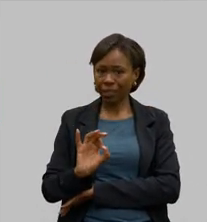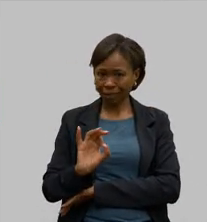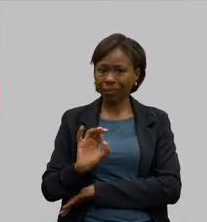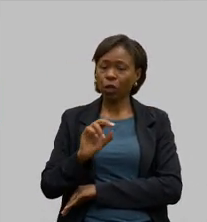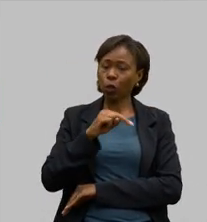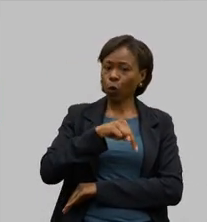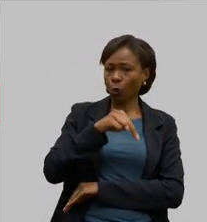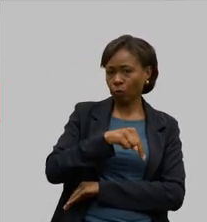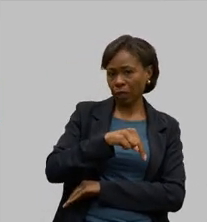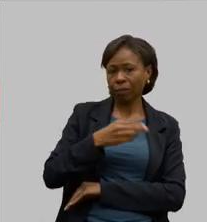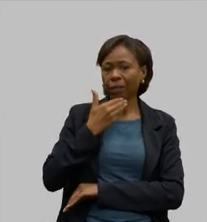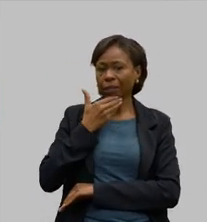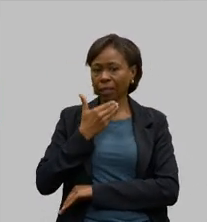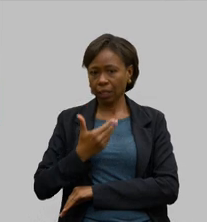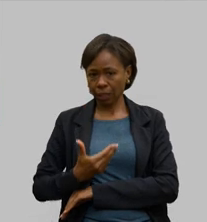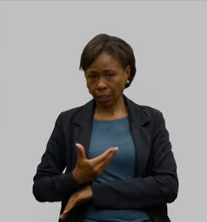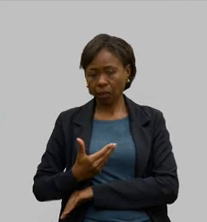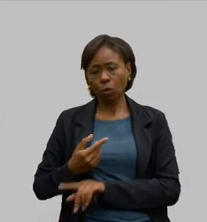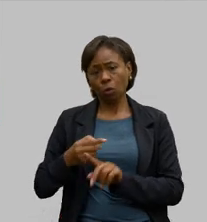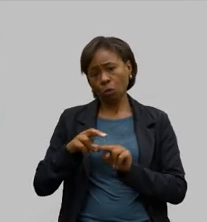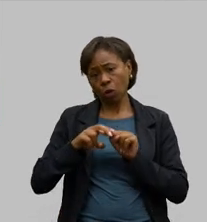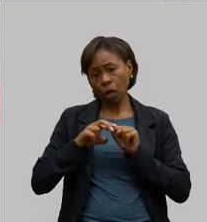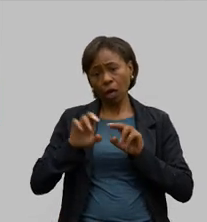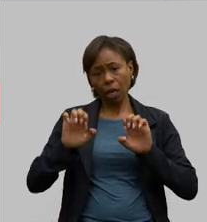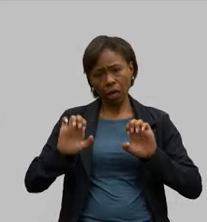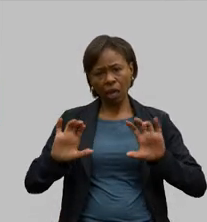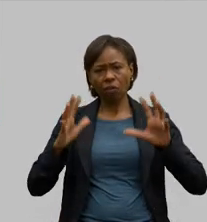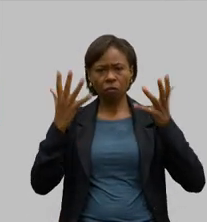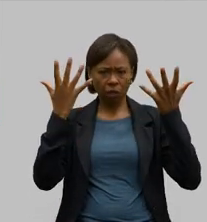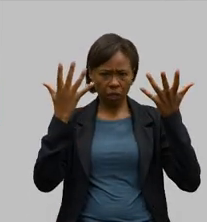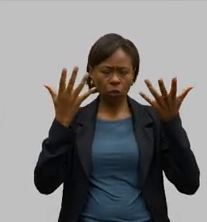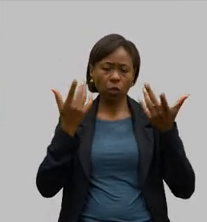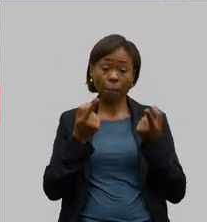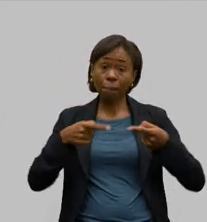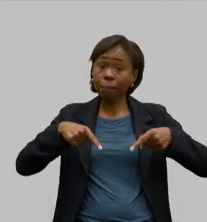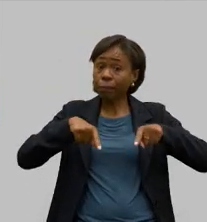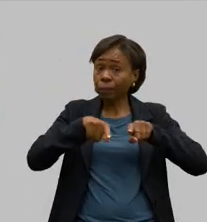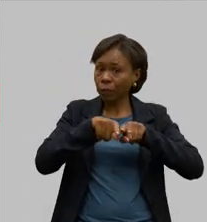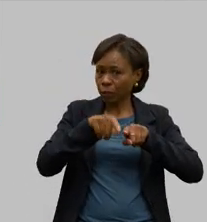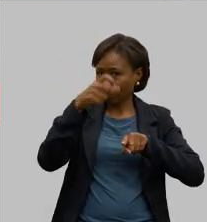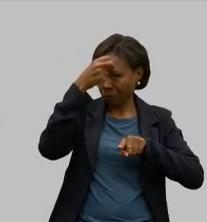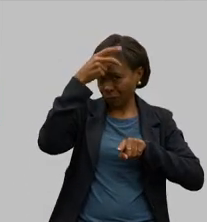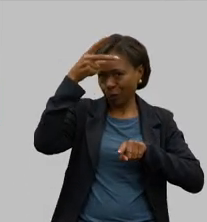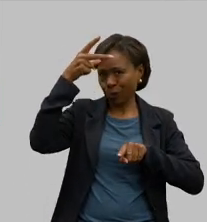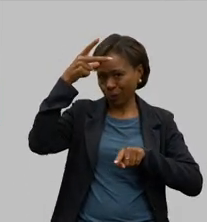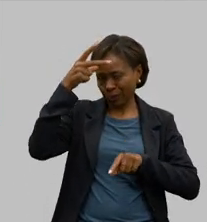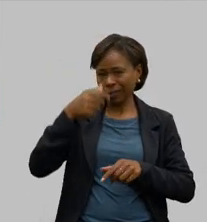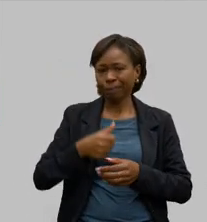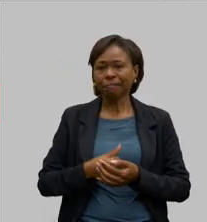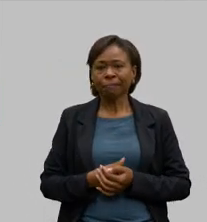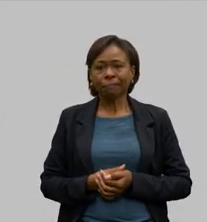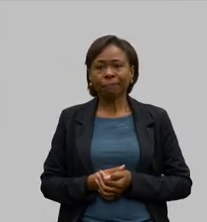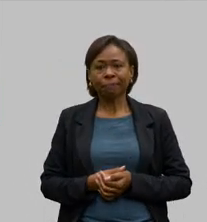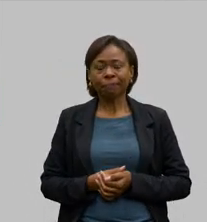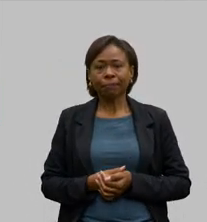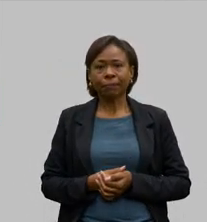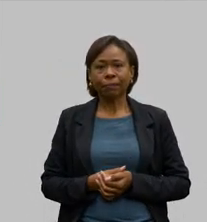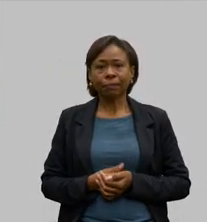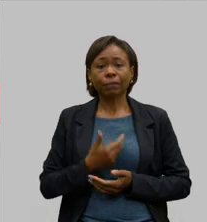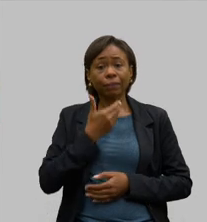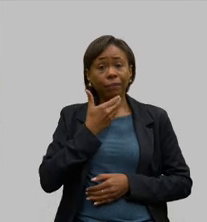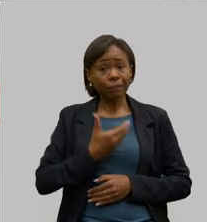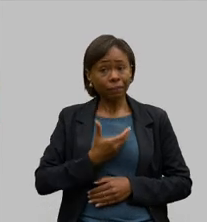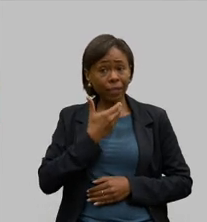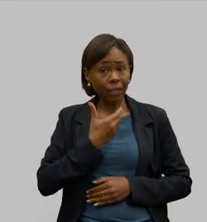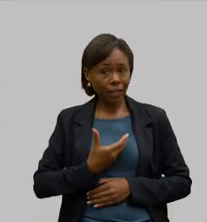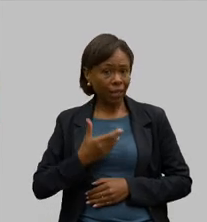política de atração de eventos em parceria com a prefeitura de Belo Horizonte eh E esse Natal da mineiridade